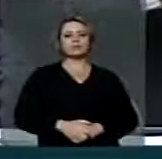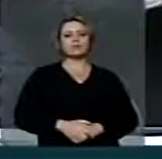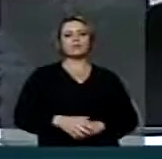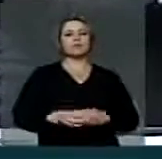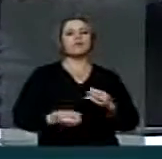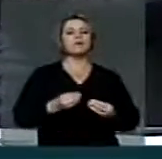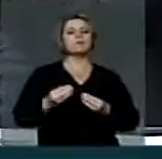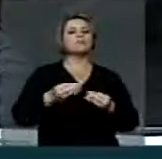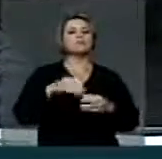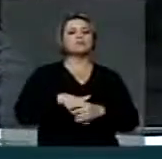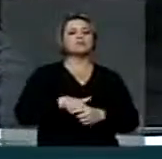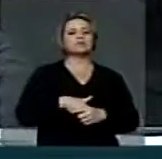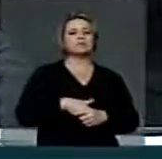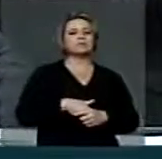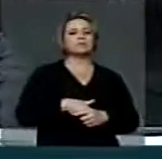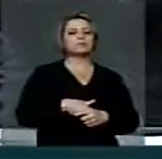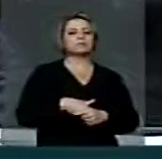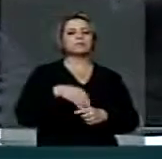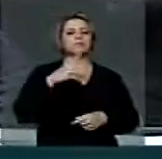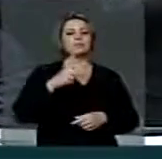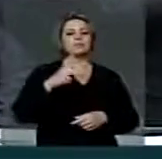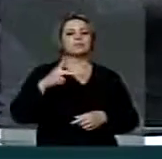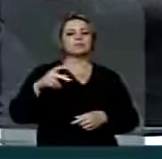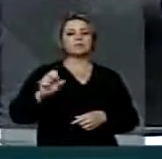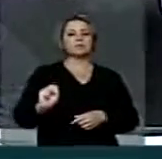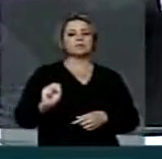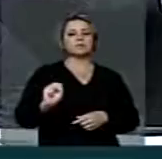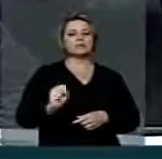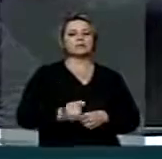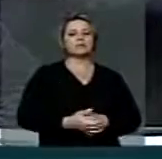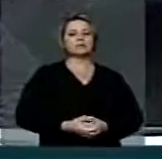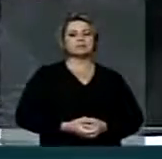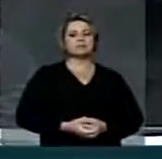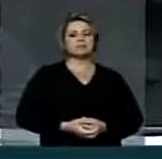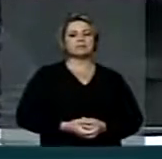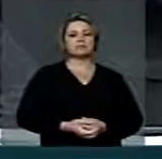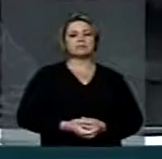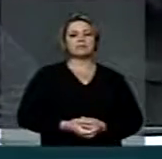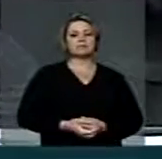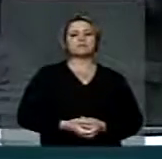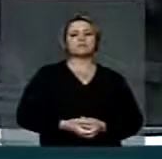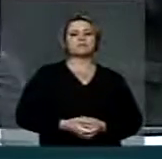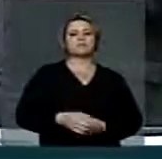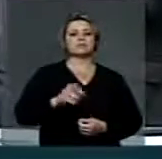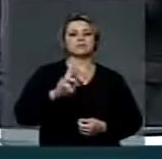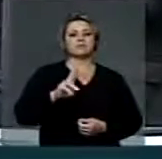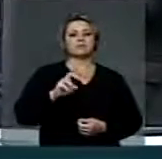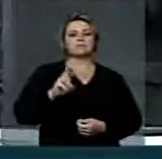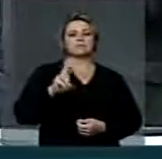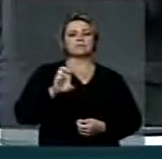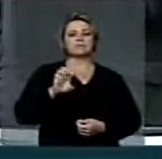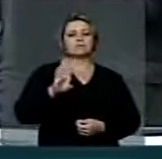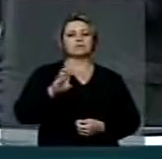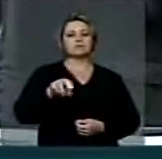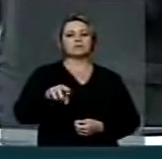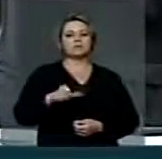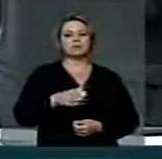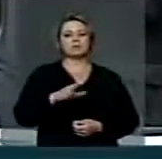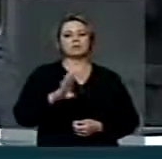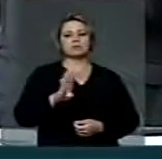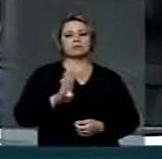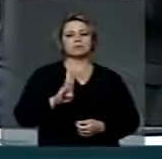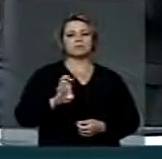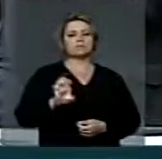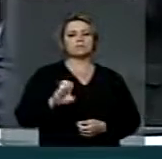Como vota o PPS, Partido Popular Socialista, deputado Rubens Bueno. Senhor presidente,